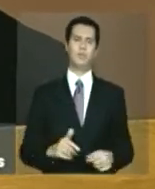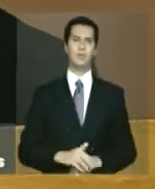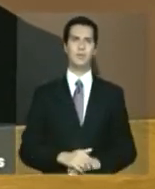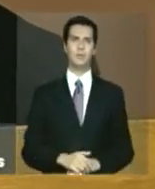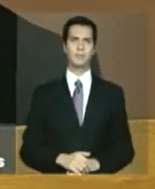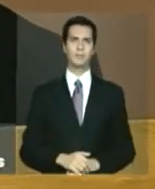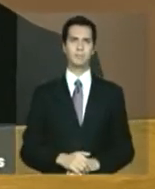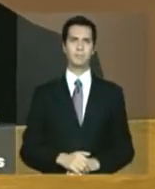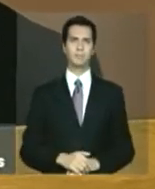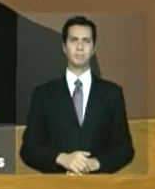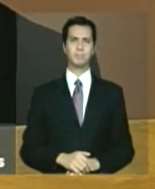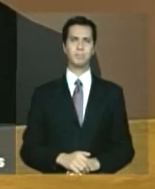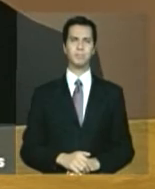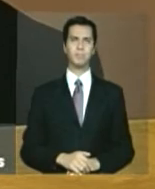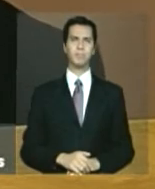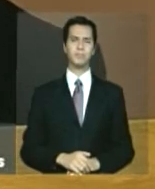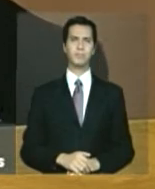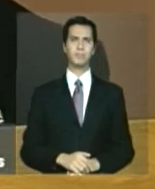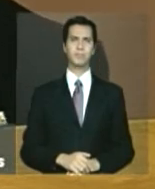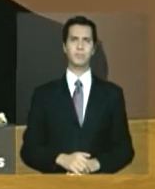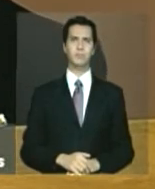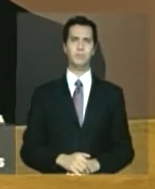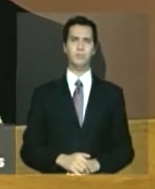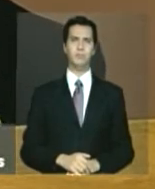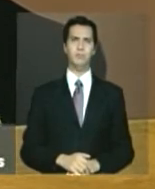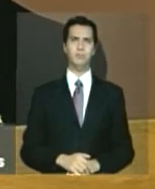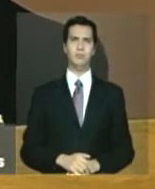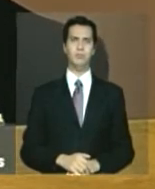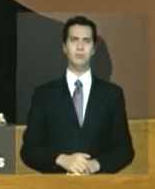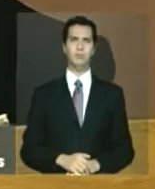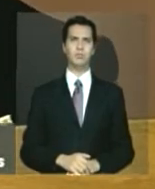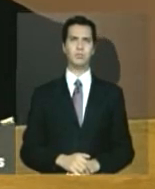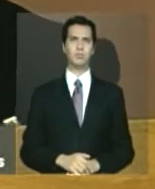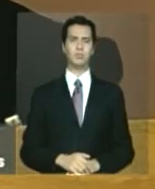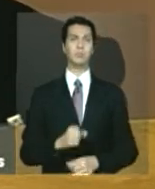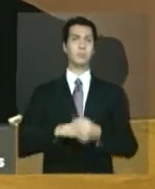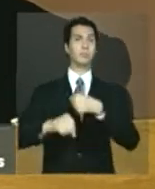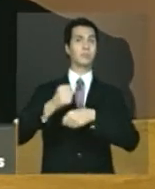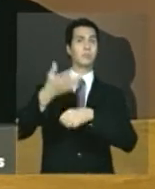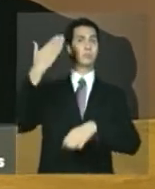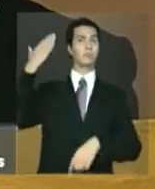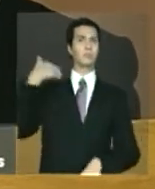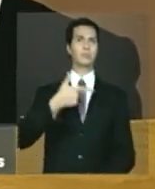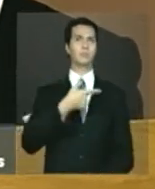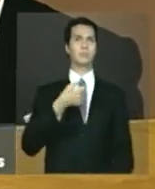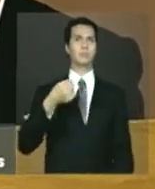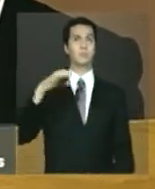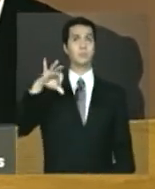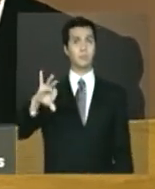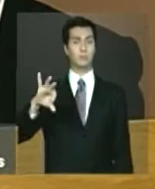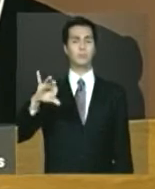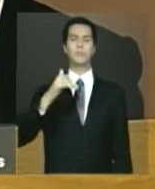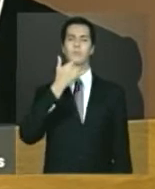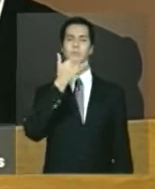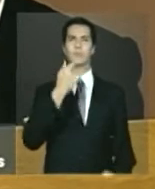discrimina a Adesão Vejam Só em 2 nós tínhamos 15